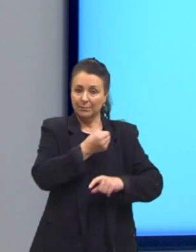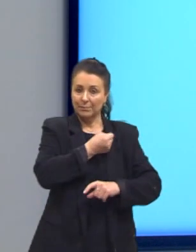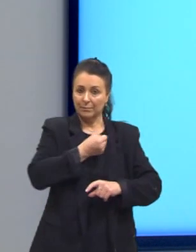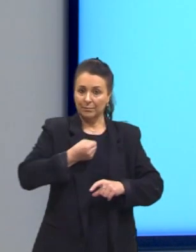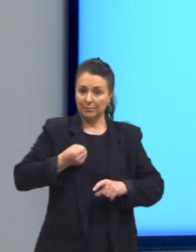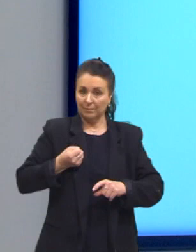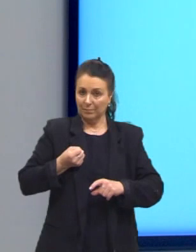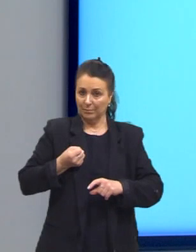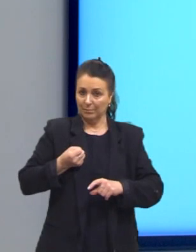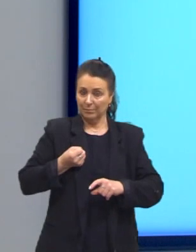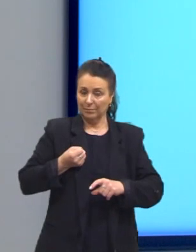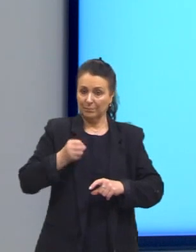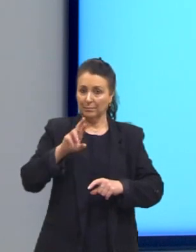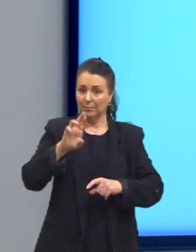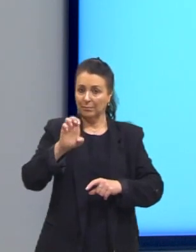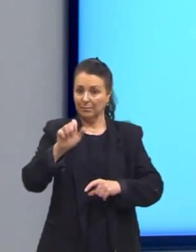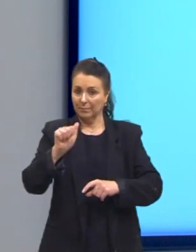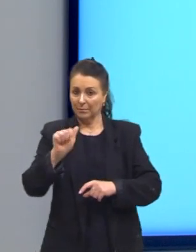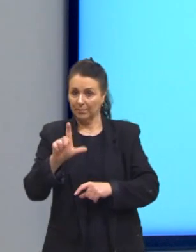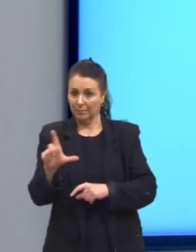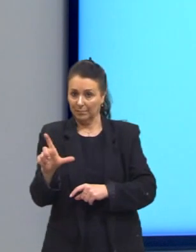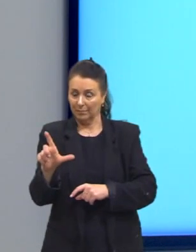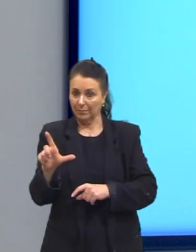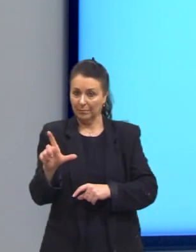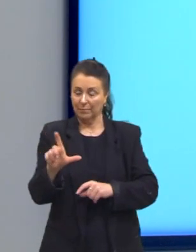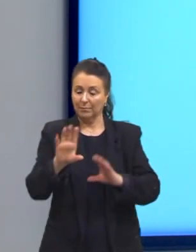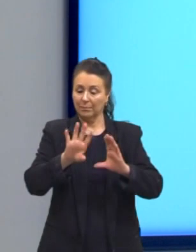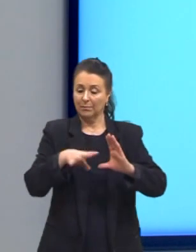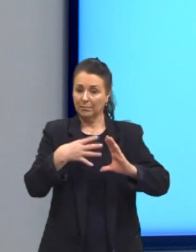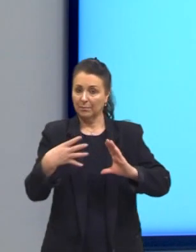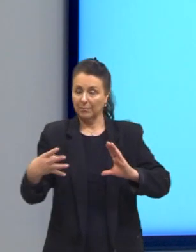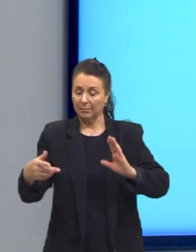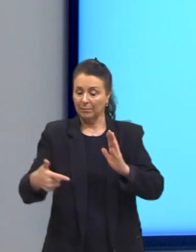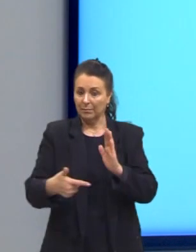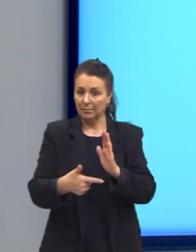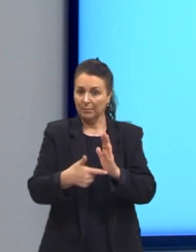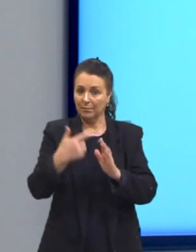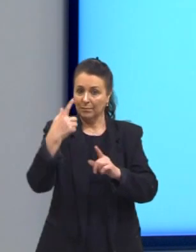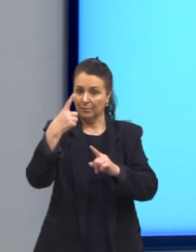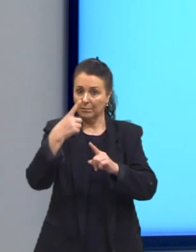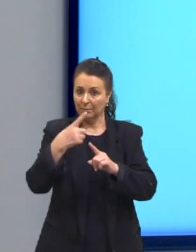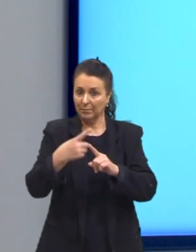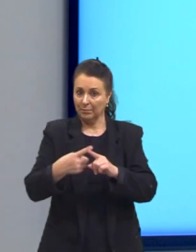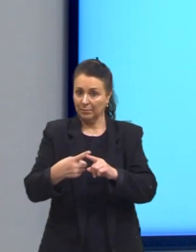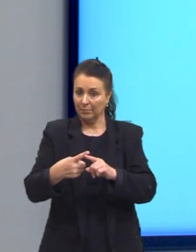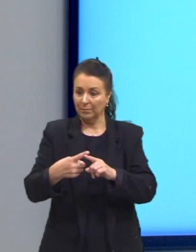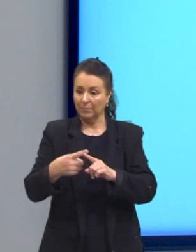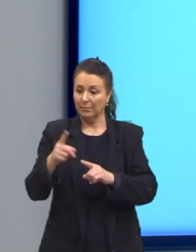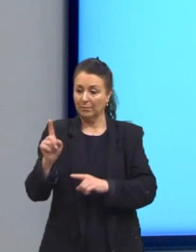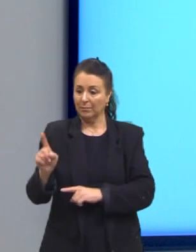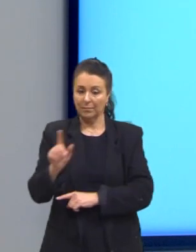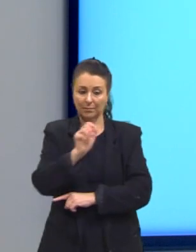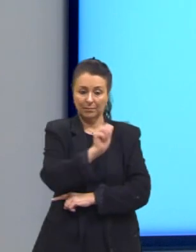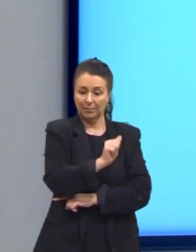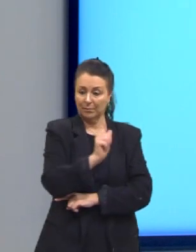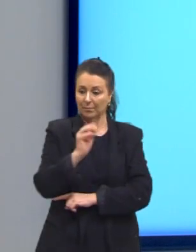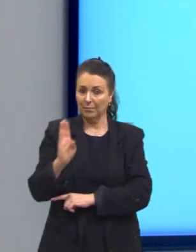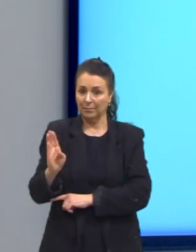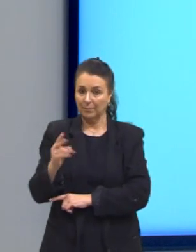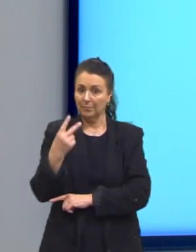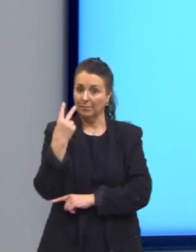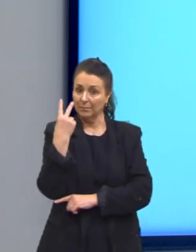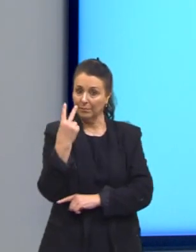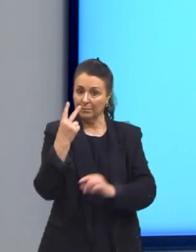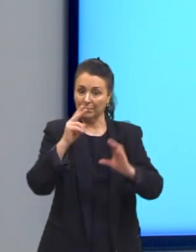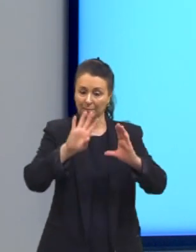real por uma matriz e o segundo caso seria multiplicação entre duas matrizes tá então